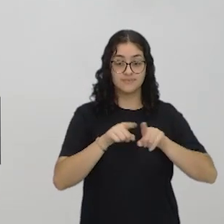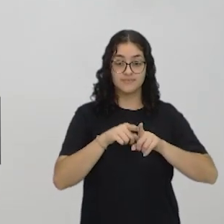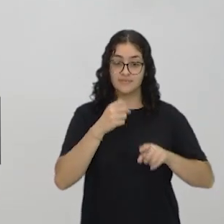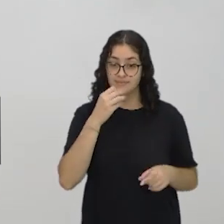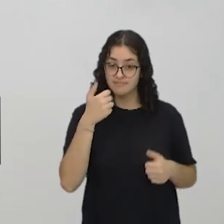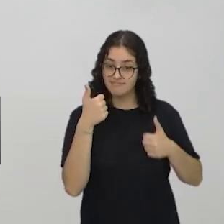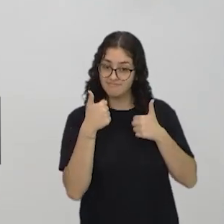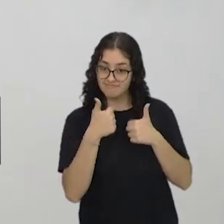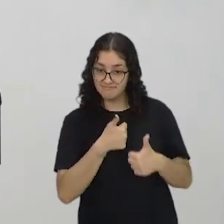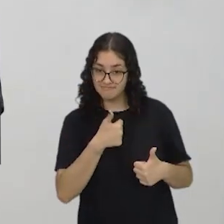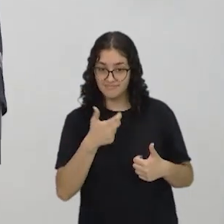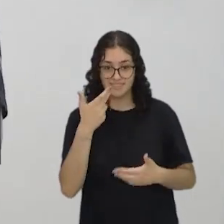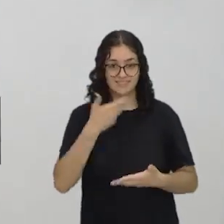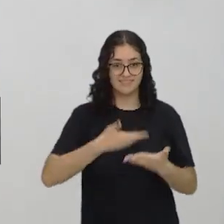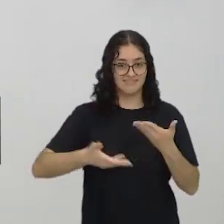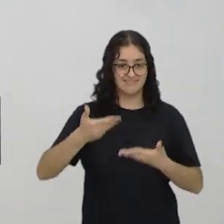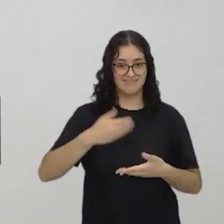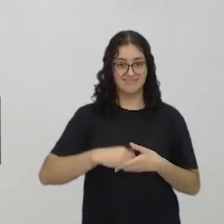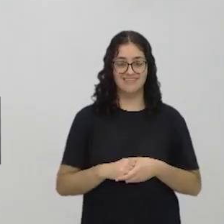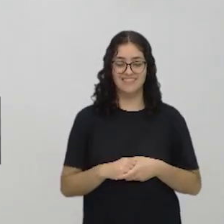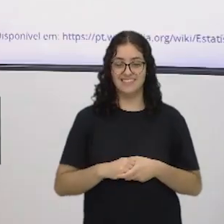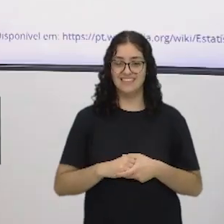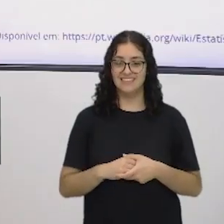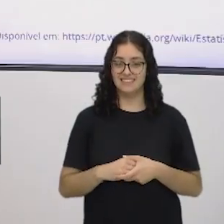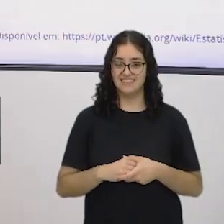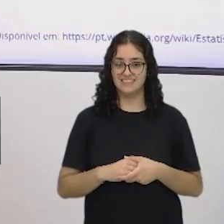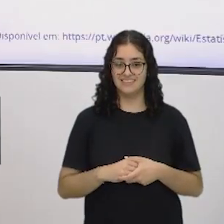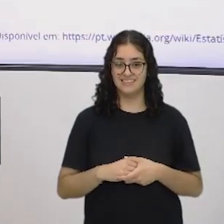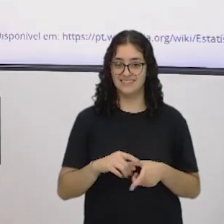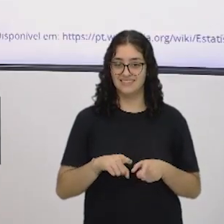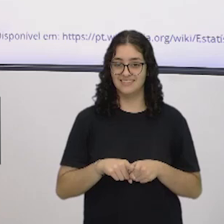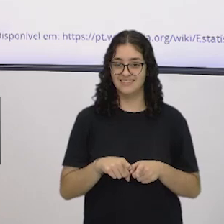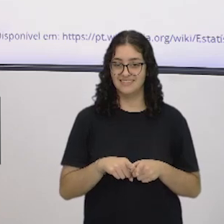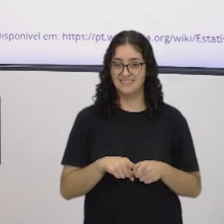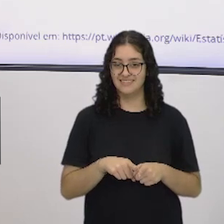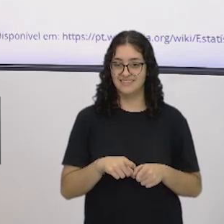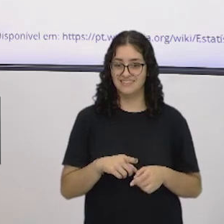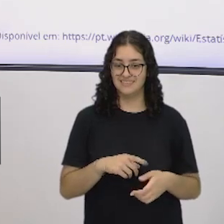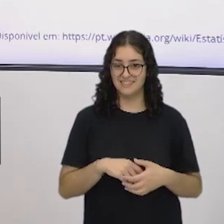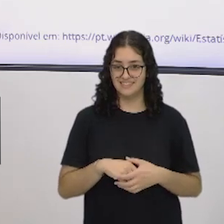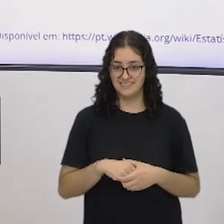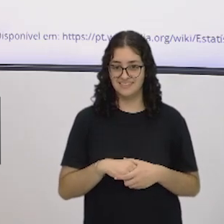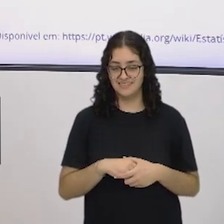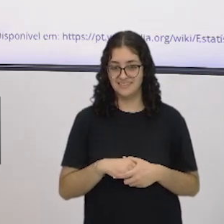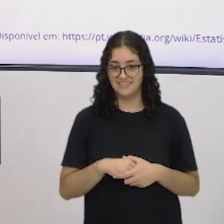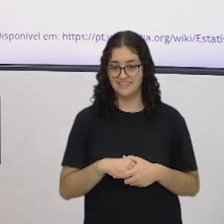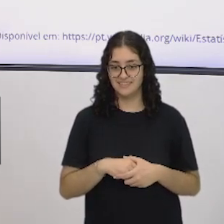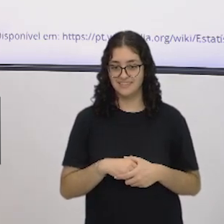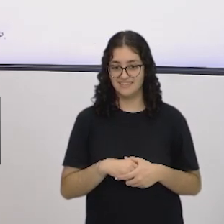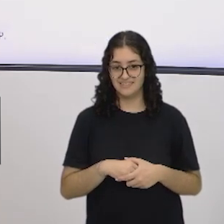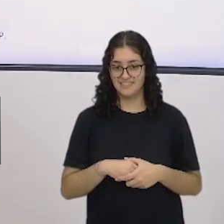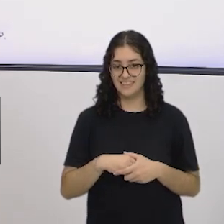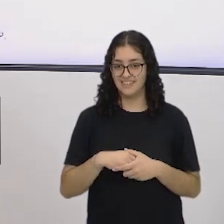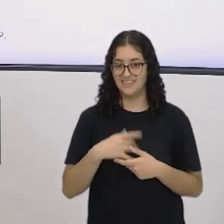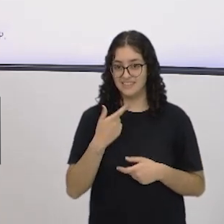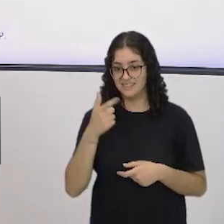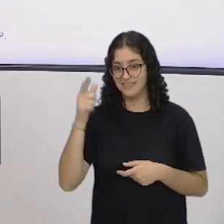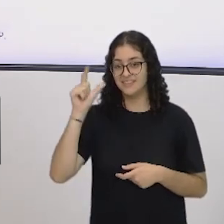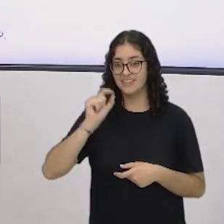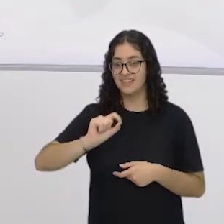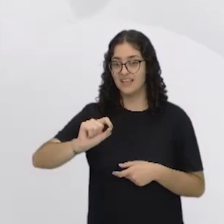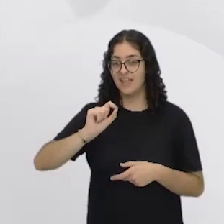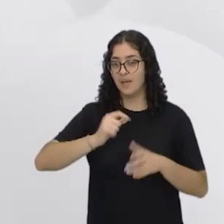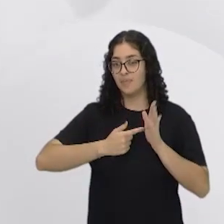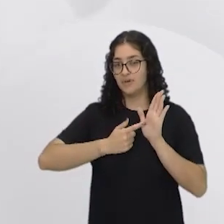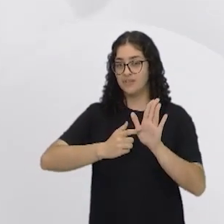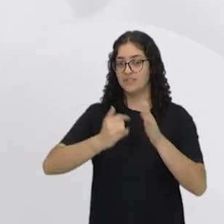tudo bem? Olha lá, tá todo mundo aqui participando. Então vamos lá. E olha só, próximo, que é a exposição de